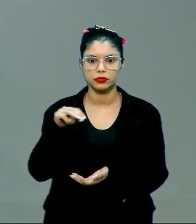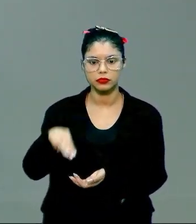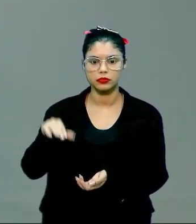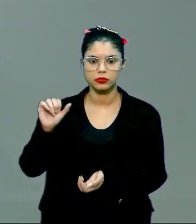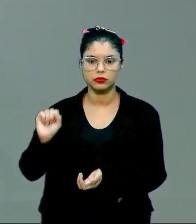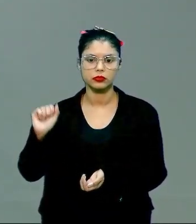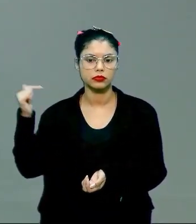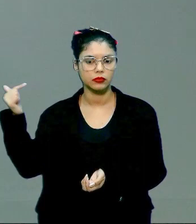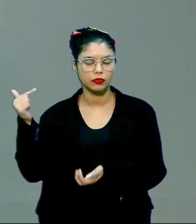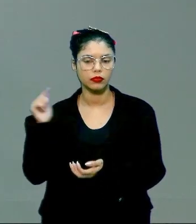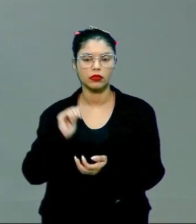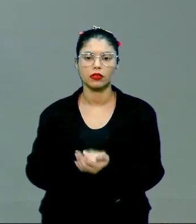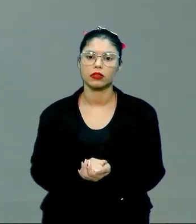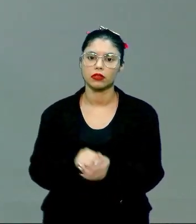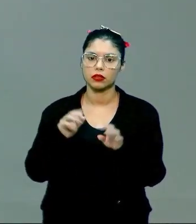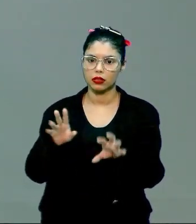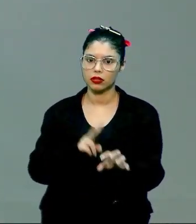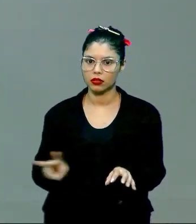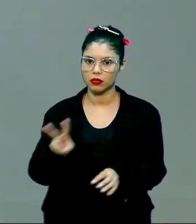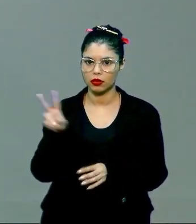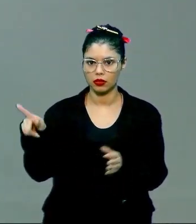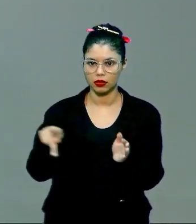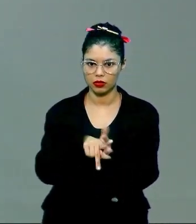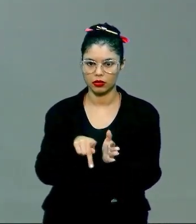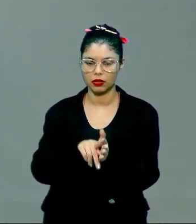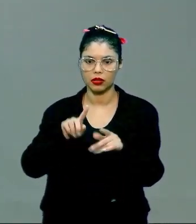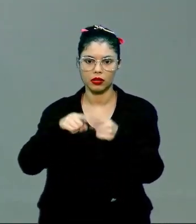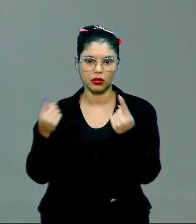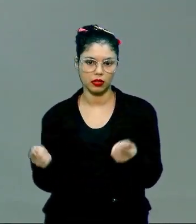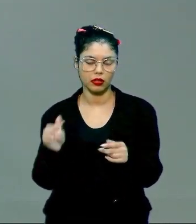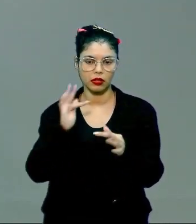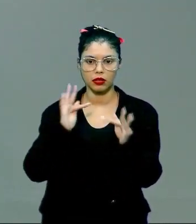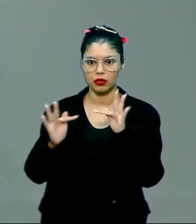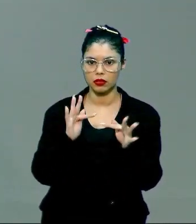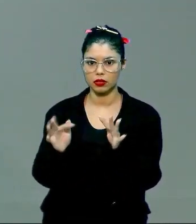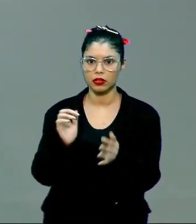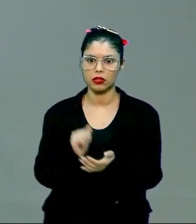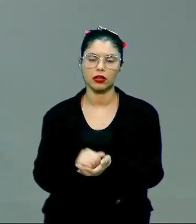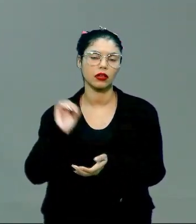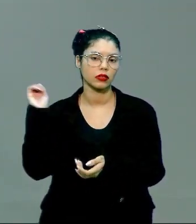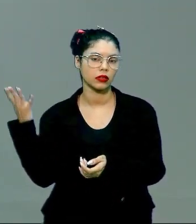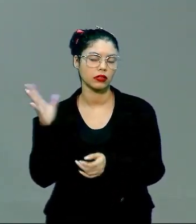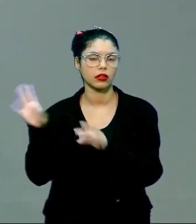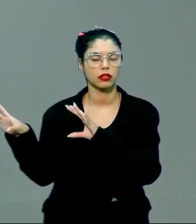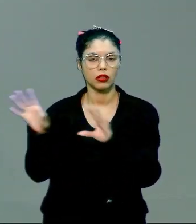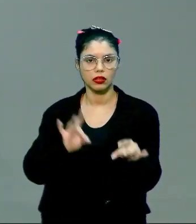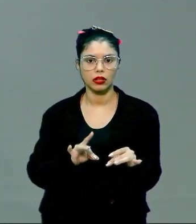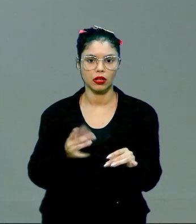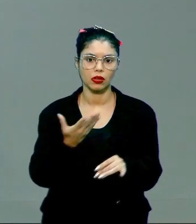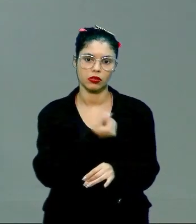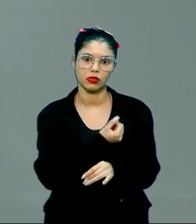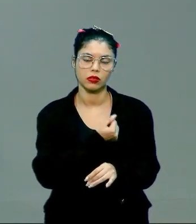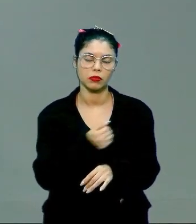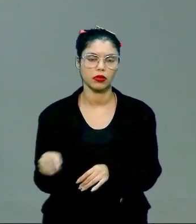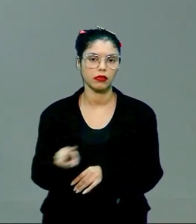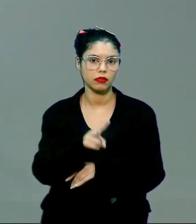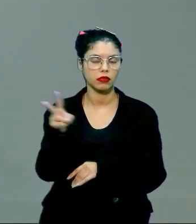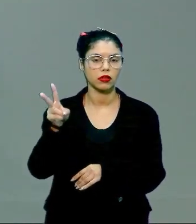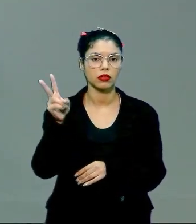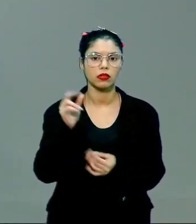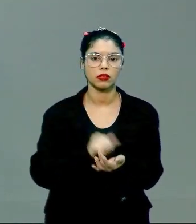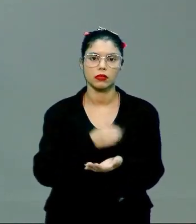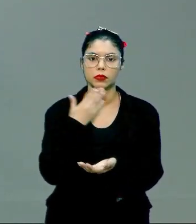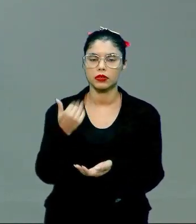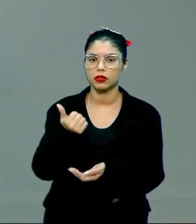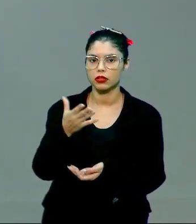segundo ao quadrado, esse sendo um valor mais exato. Porém, na física, costuma-se trazer esse número como sendo um valor mais arredondado,